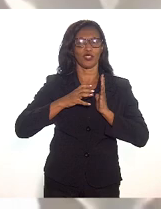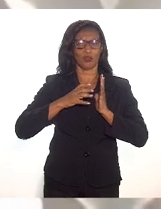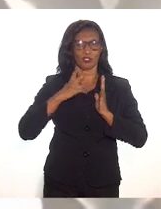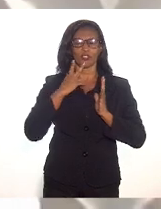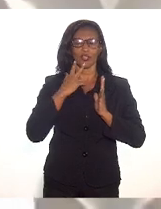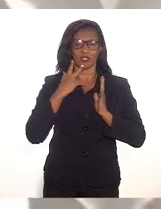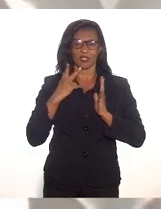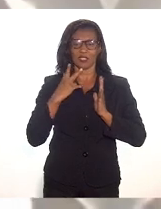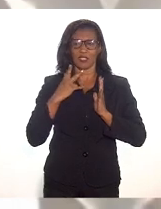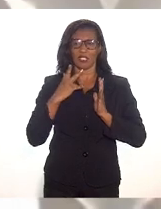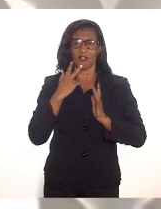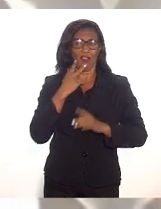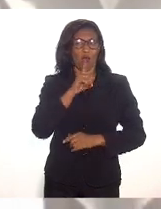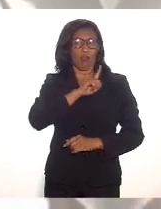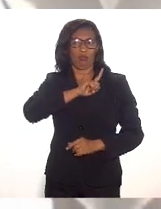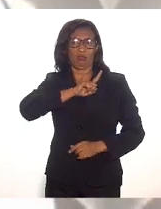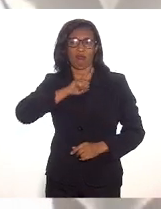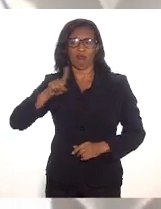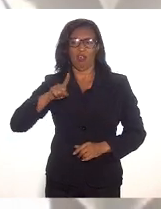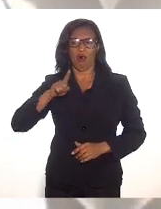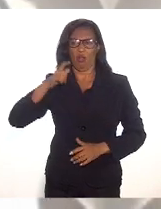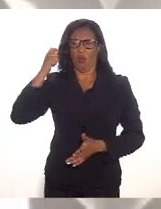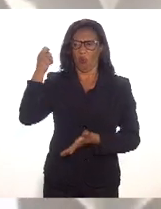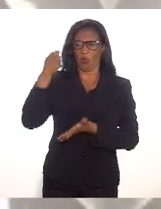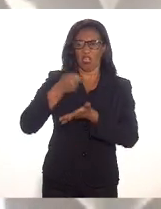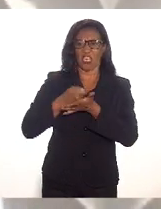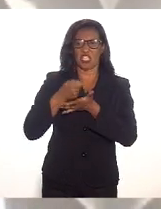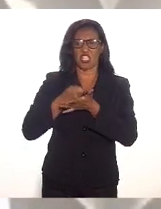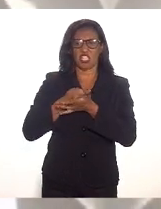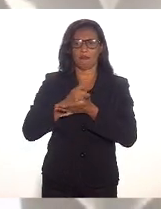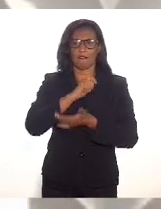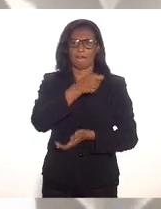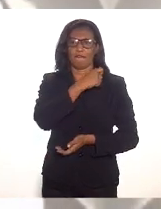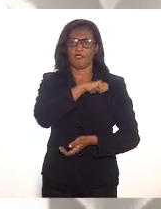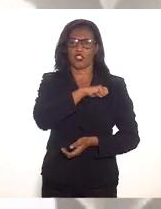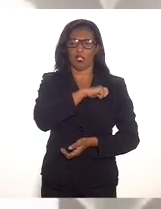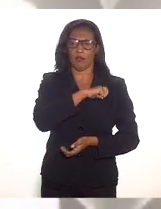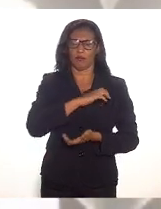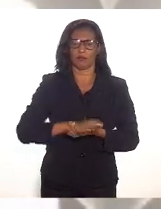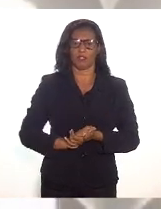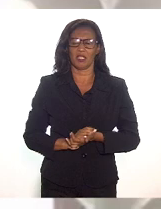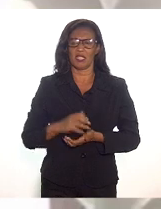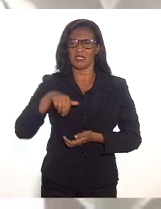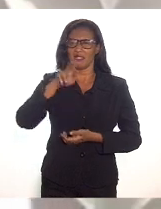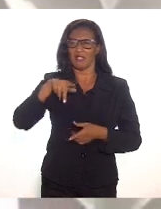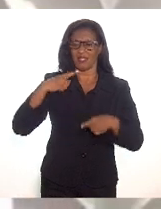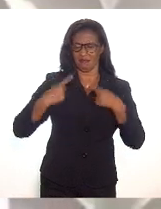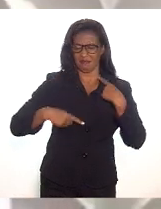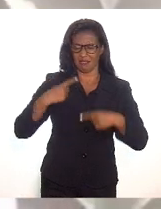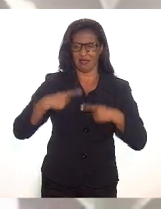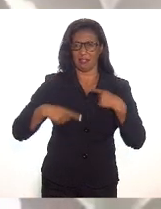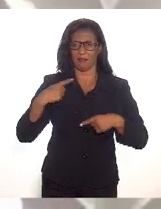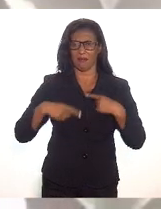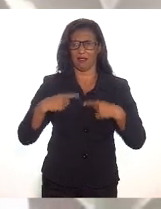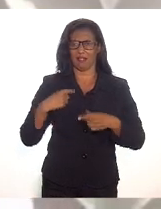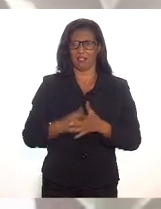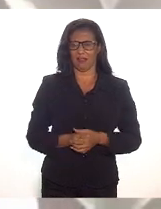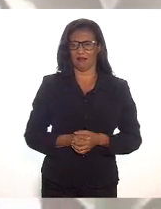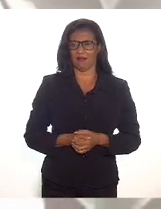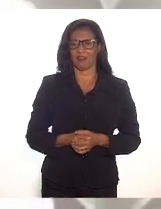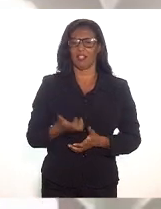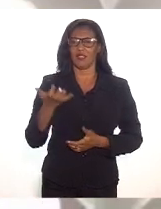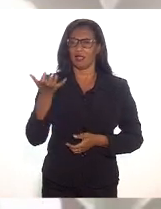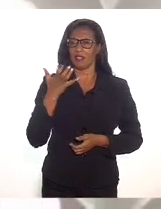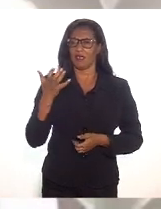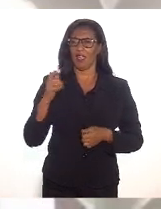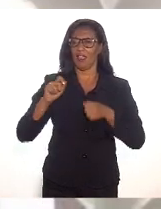dizem não ao regime de recuperação fiscal, que querem debater esse regime, que querem